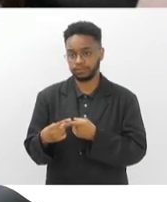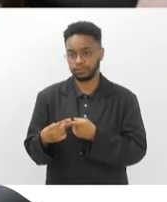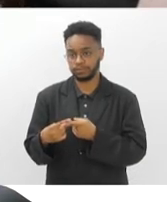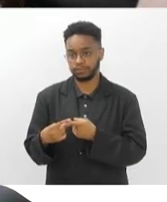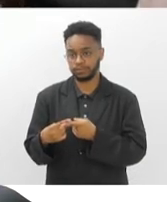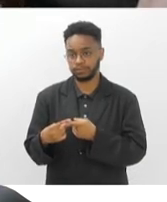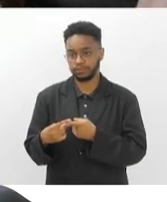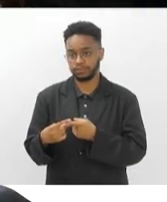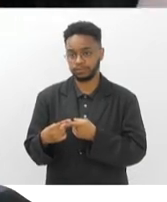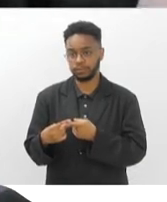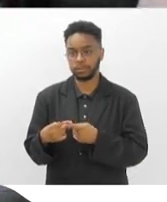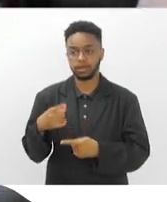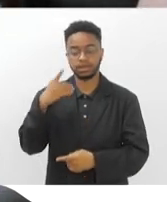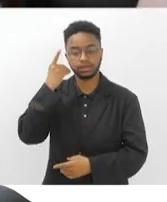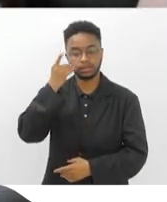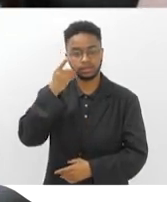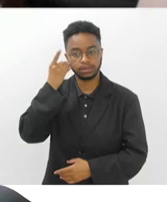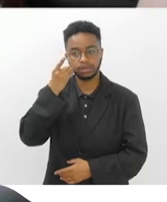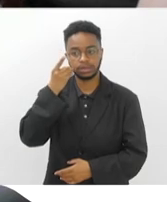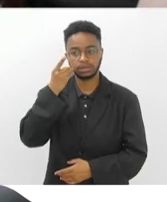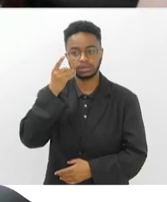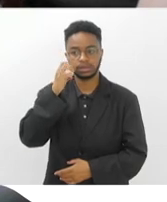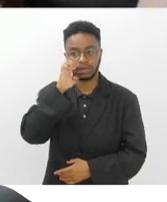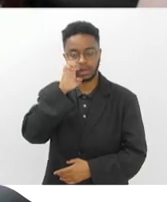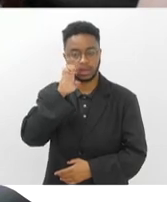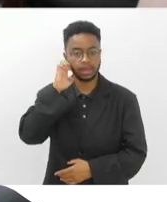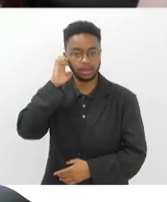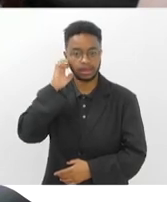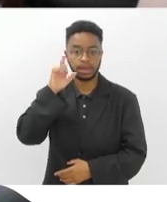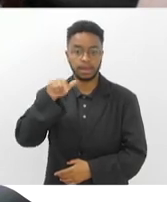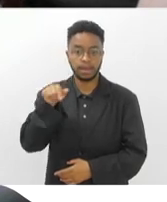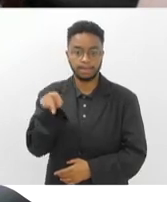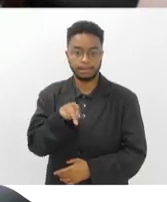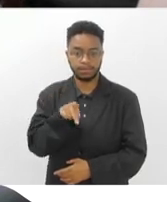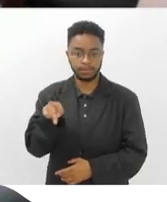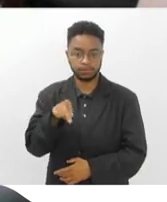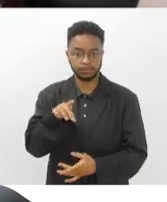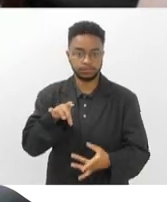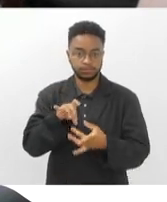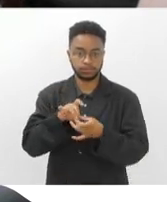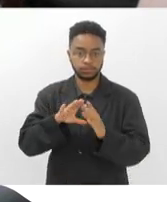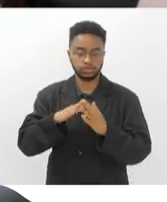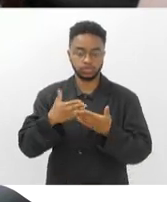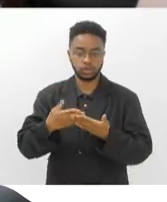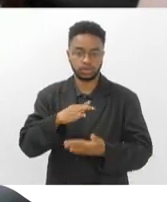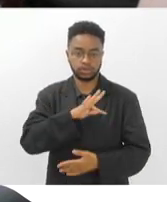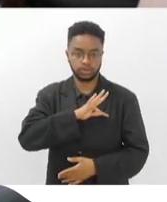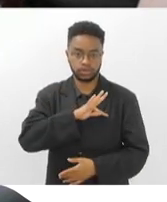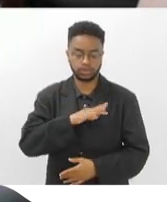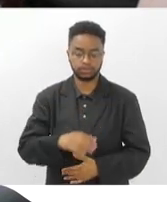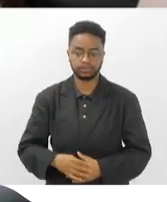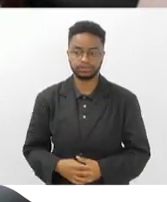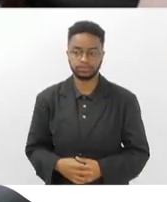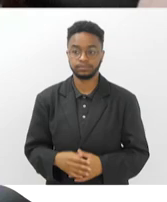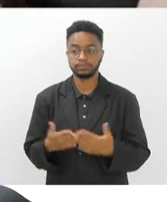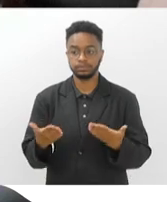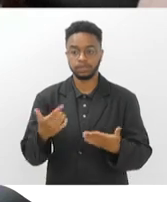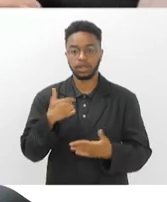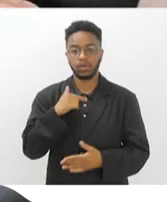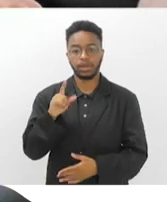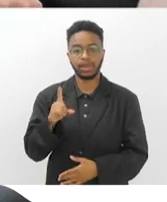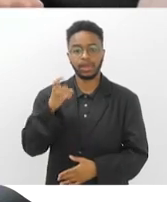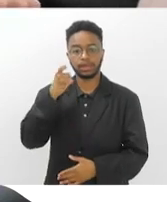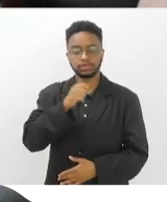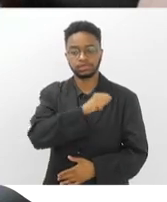Por acaso, a deputada Érica Takimoto é professora da Escola Técnica. E eu sou ex-aluno